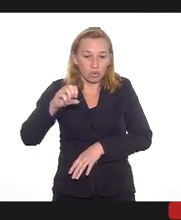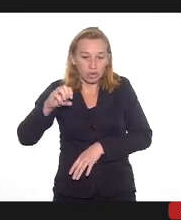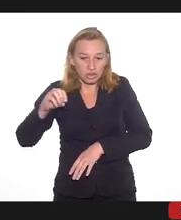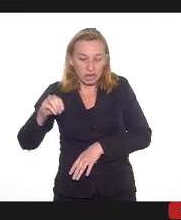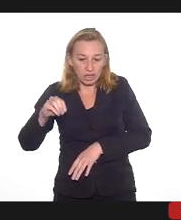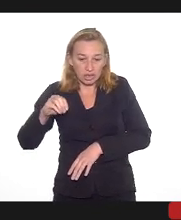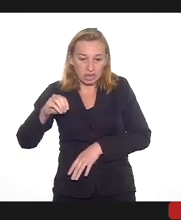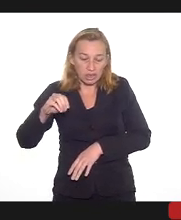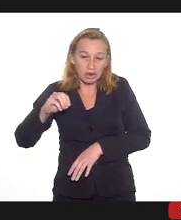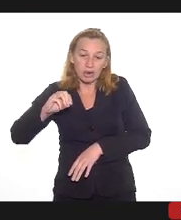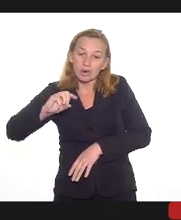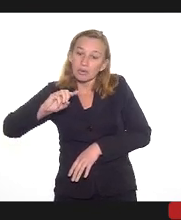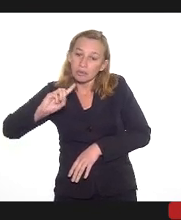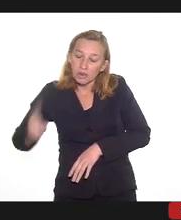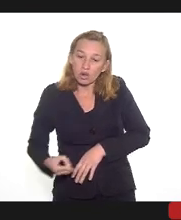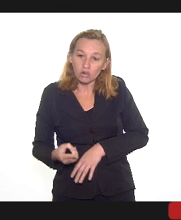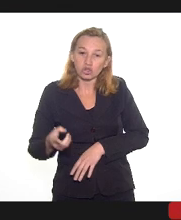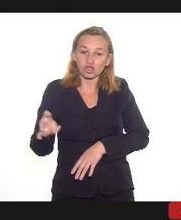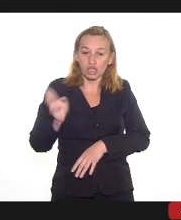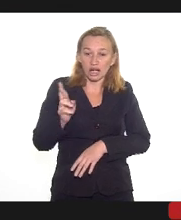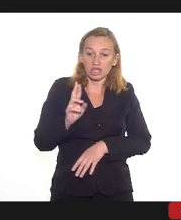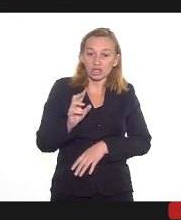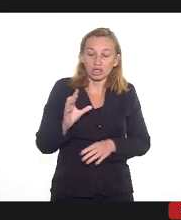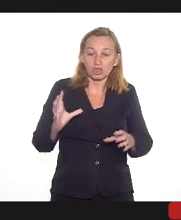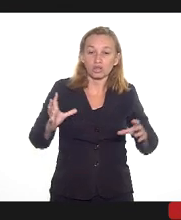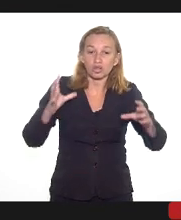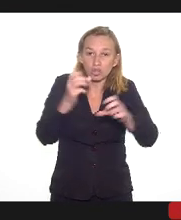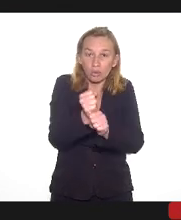R$980 milhões perfazem